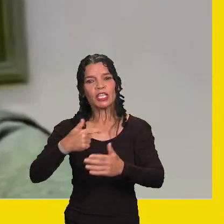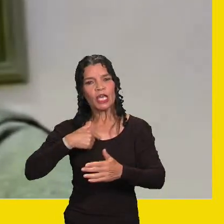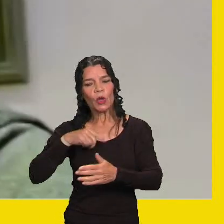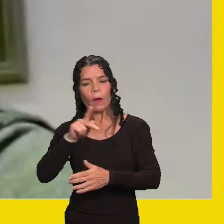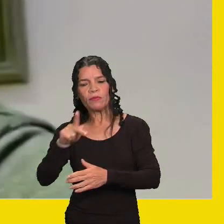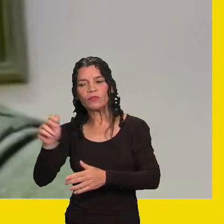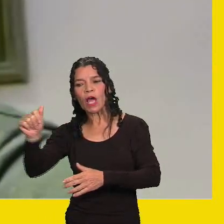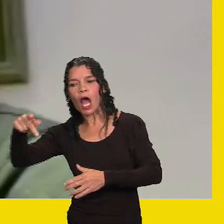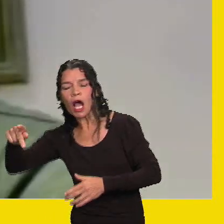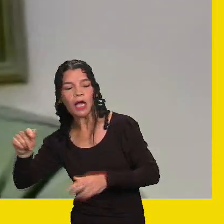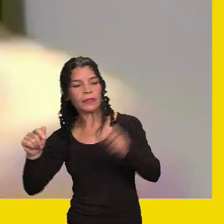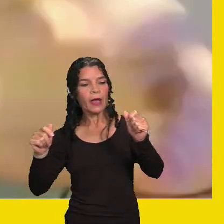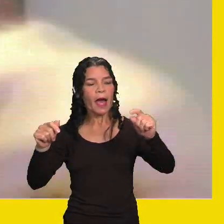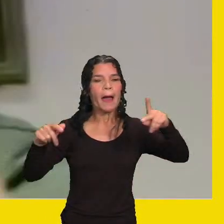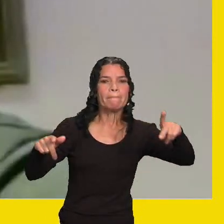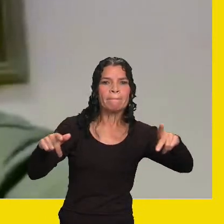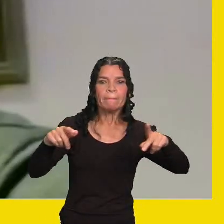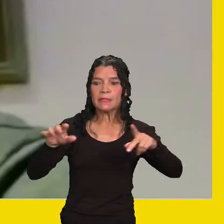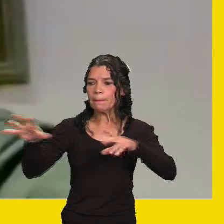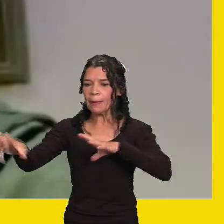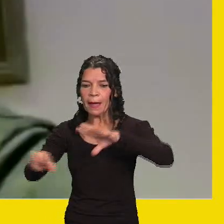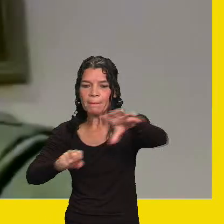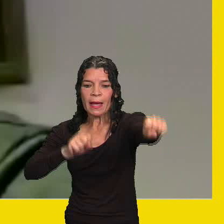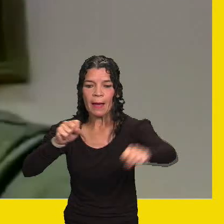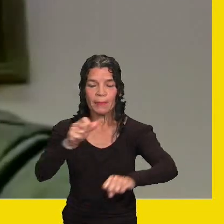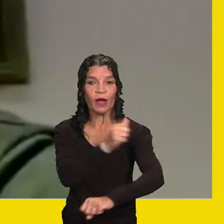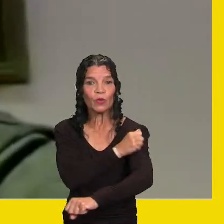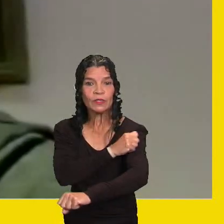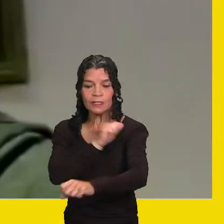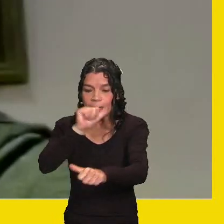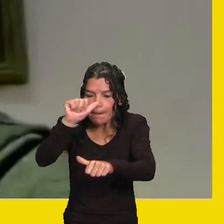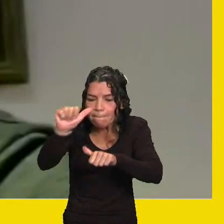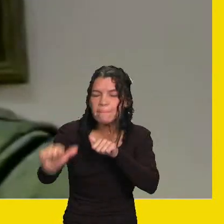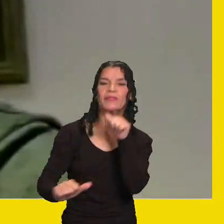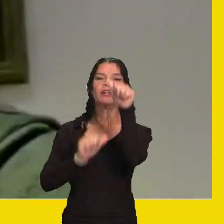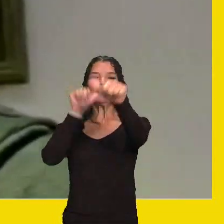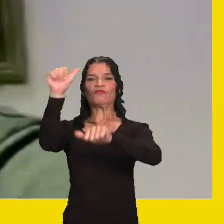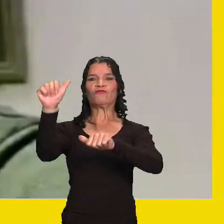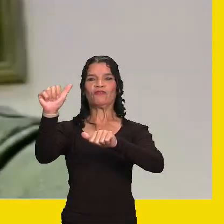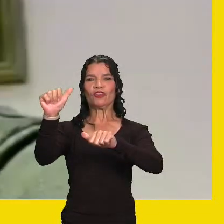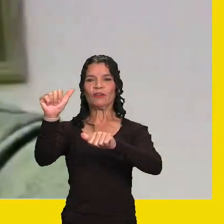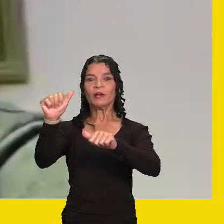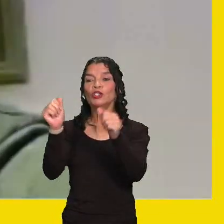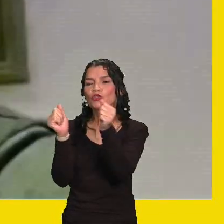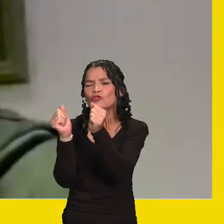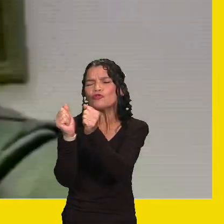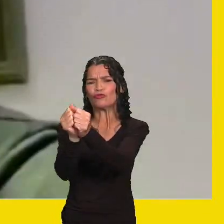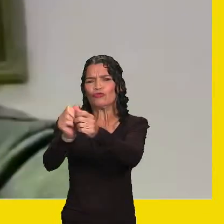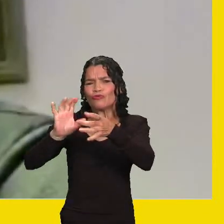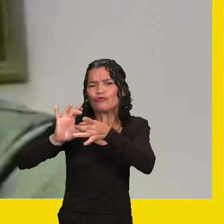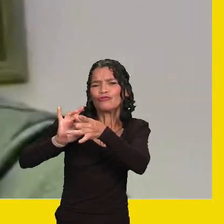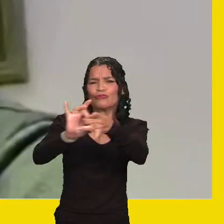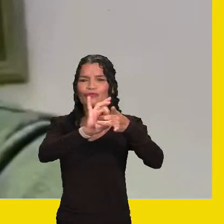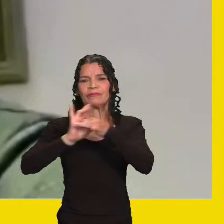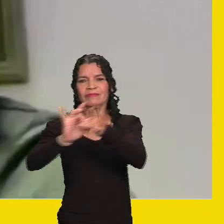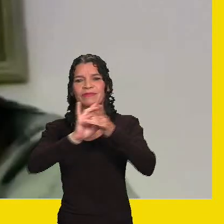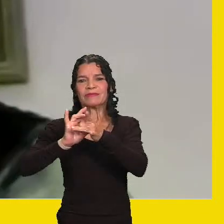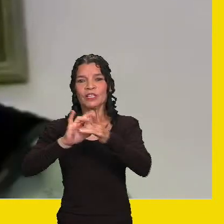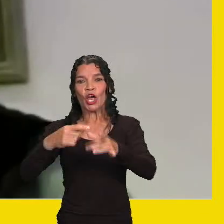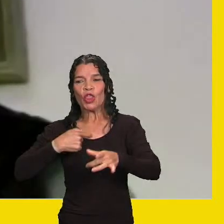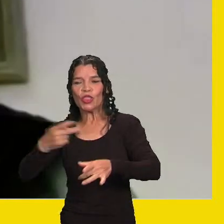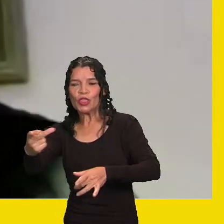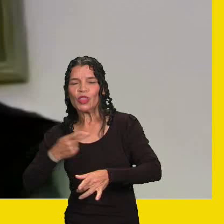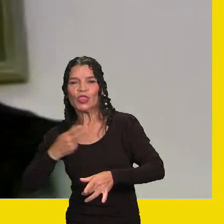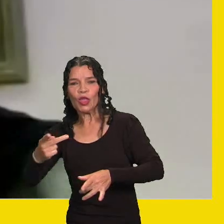Ana Paula, a gente pega esses alunos e transforma dentro, junto com eles, a gente e eles, para que a